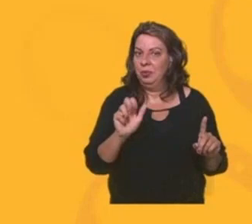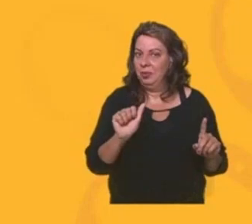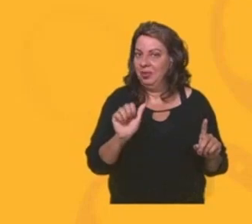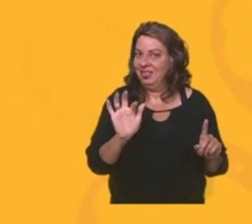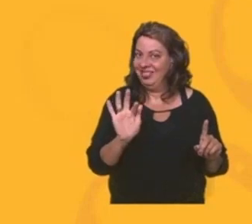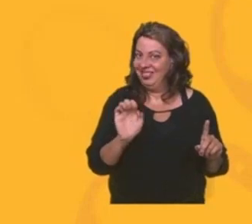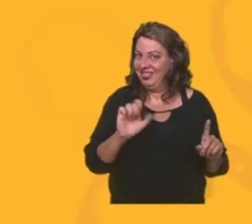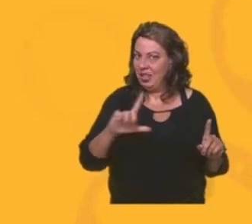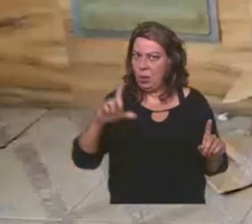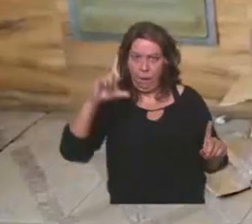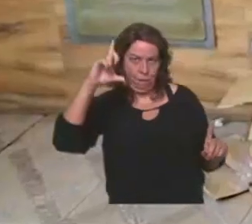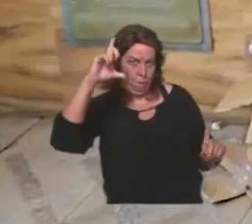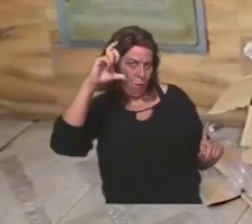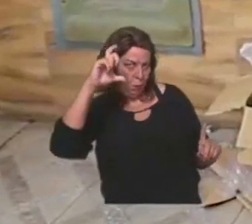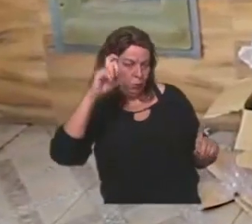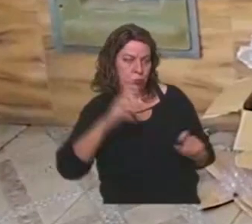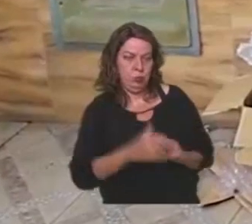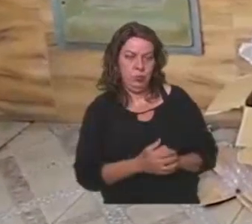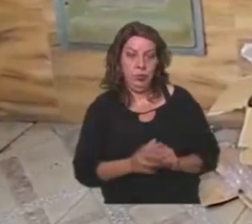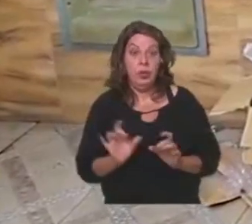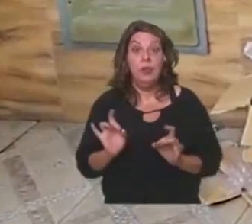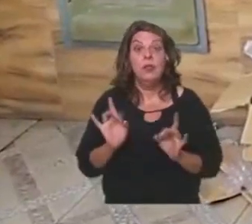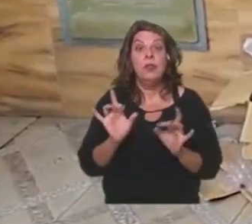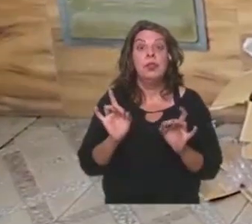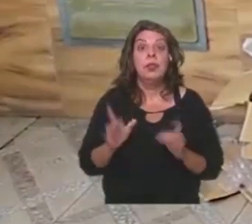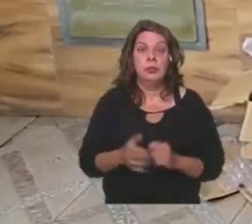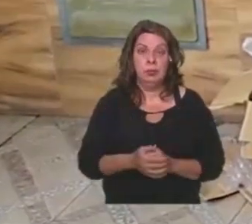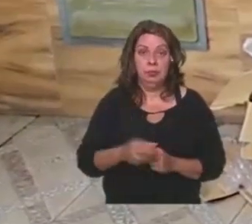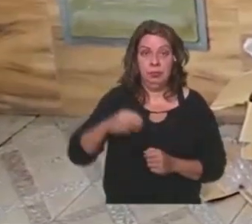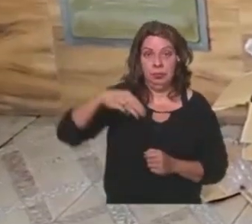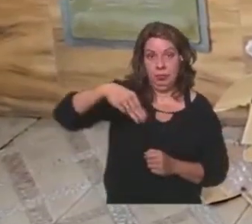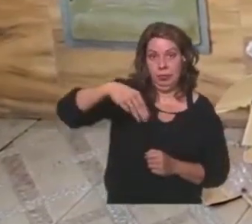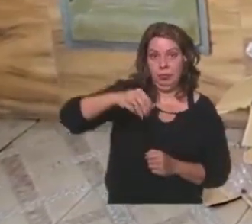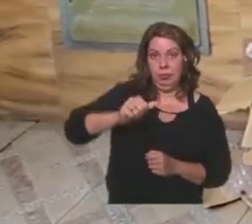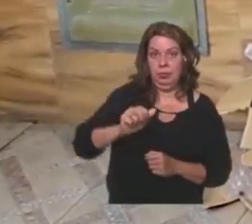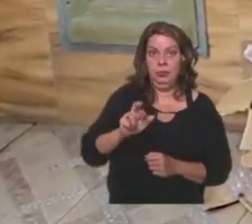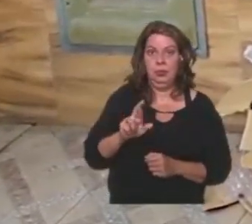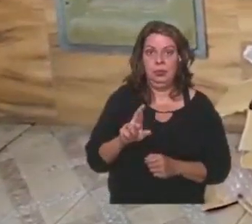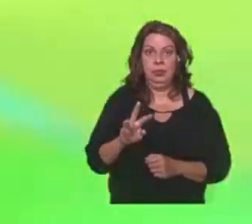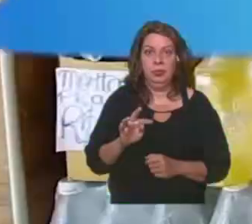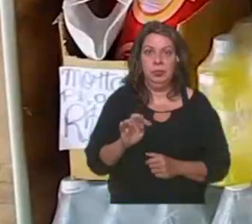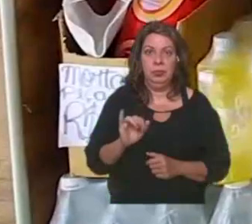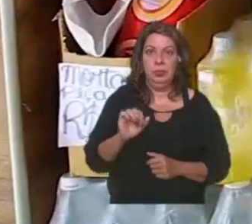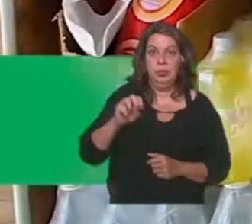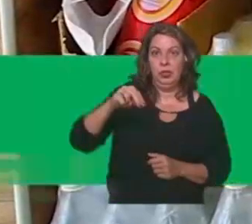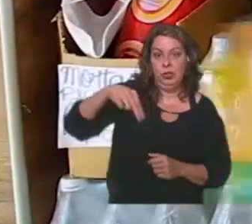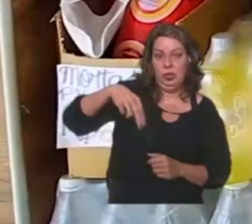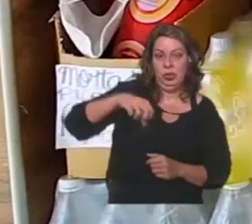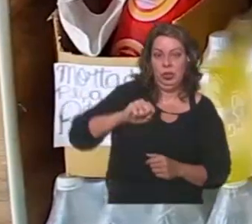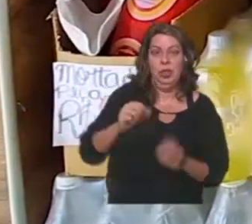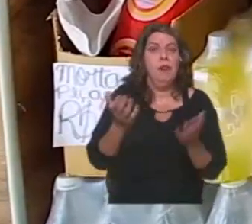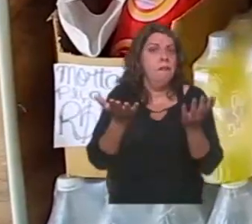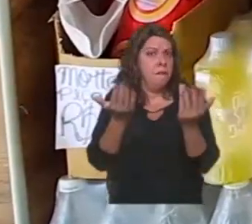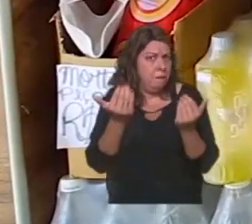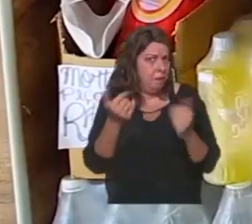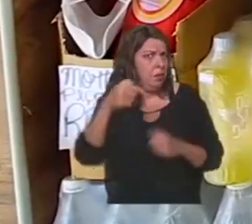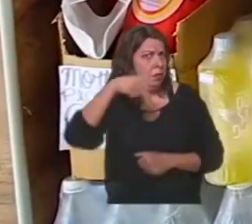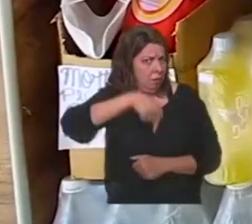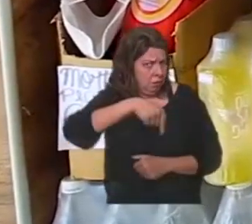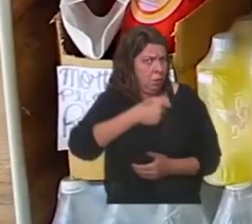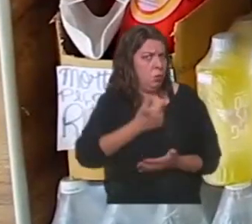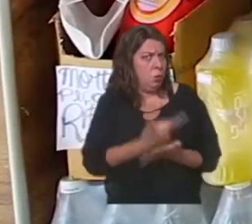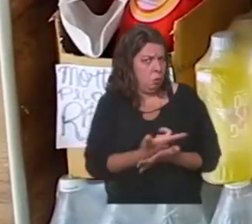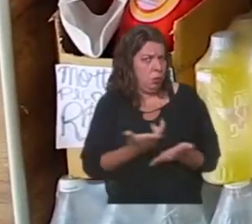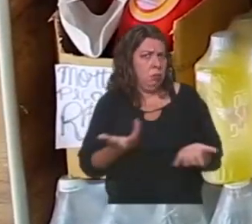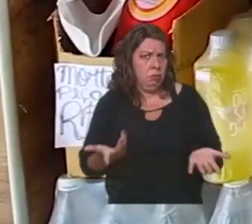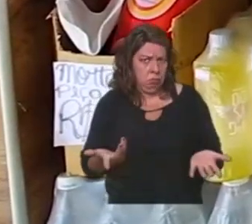olha ele na foto. O promotor pé quente foi o Martins, da Regional Lagarto. Vem aqui adquirir seu Cajucap,